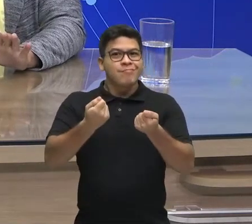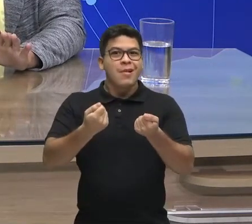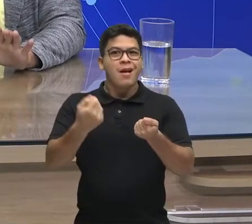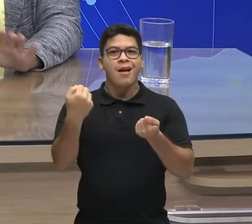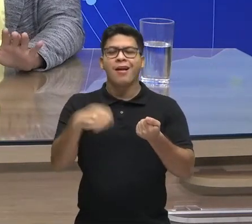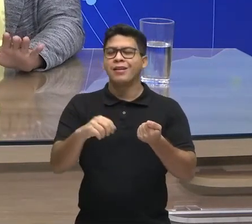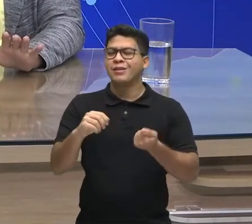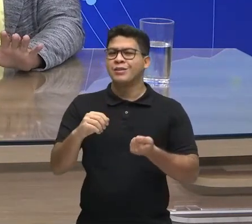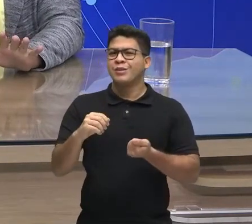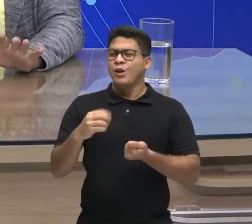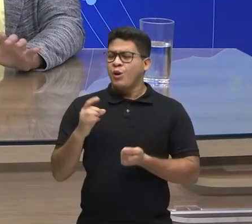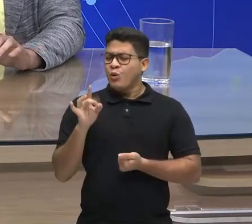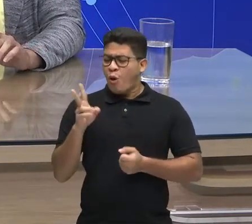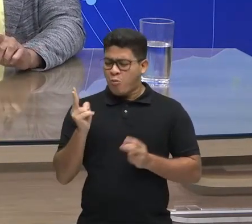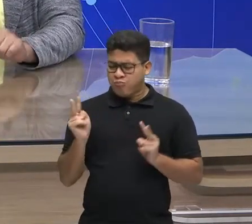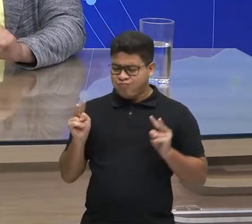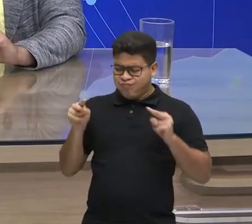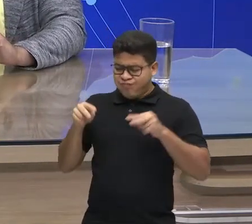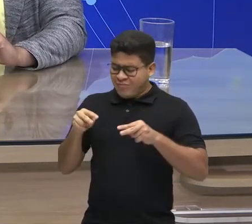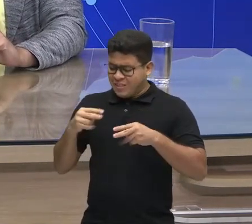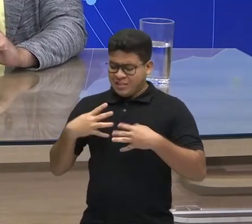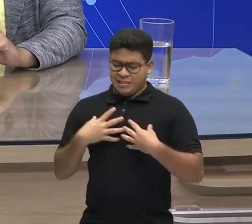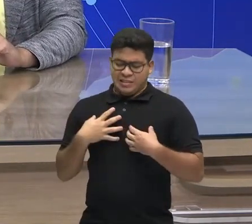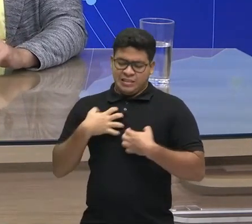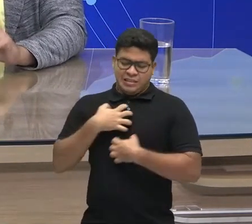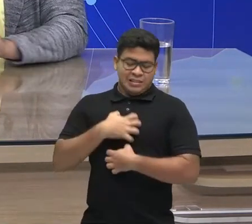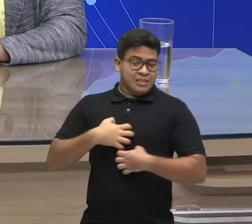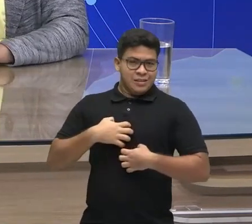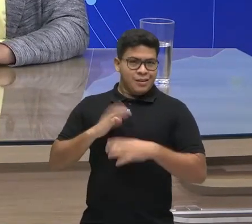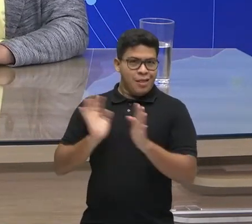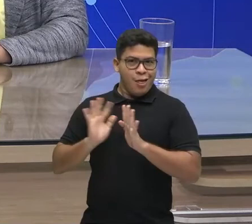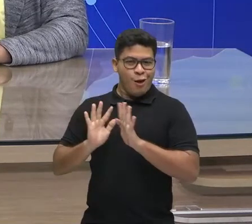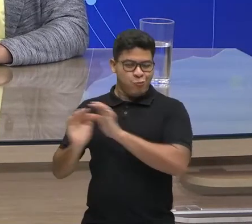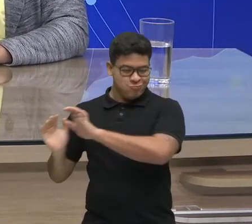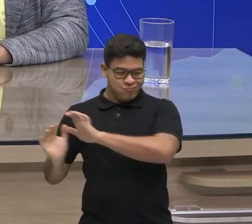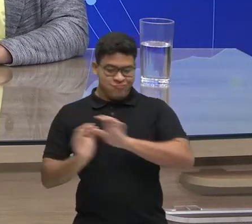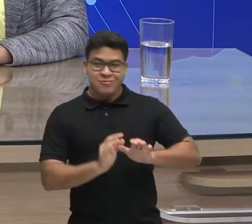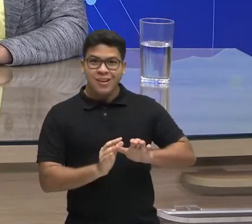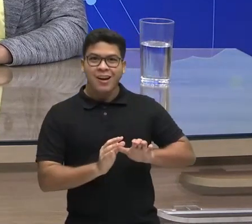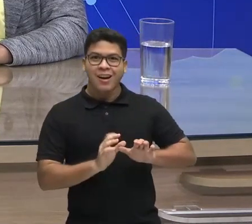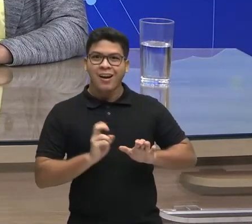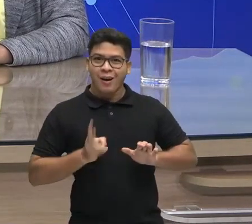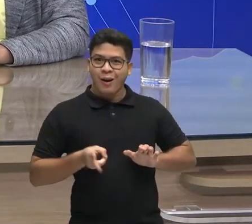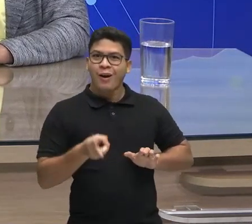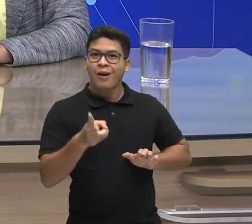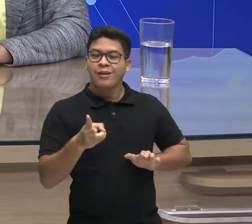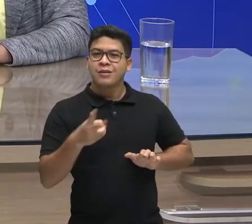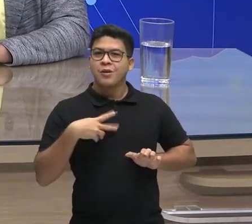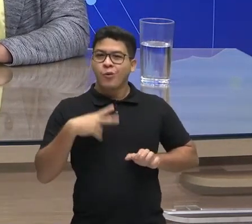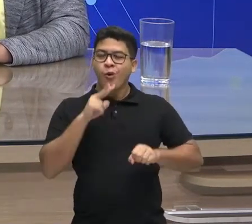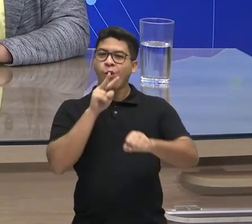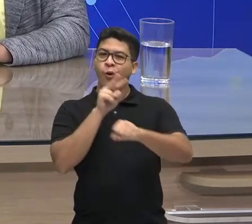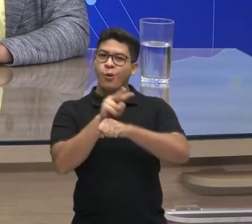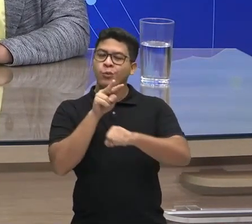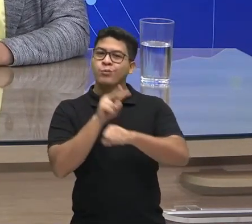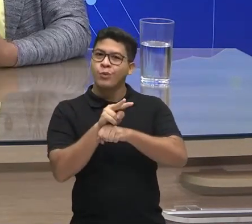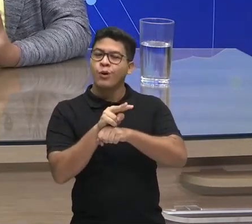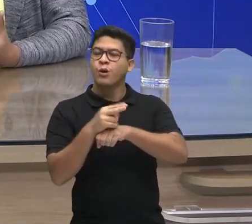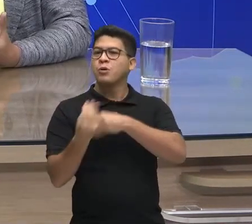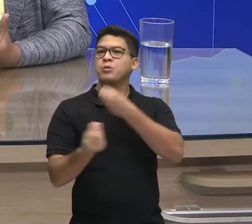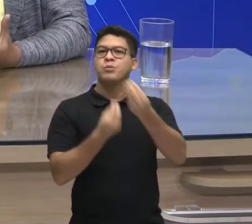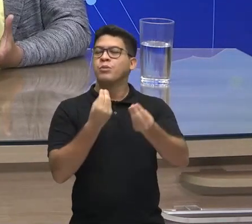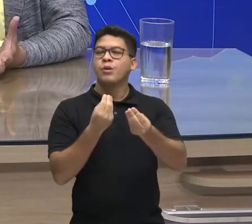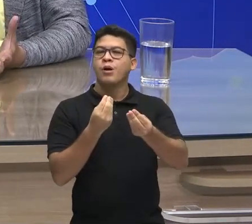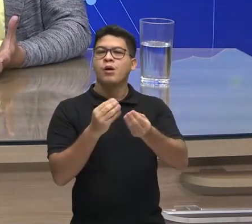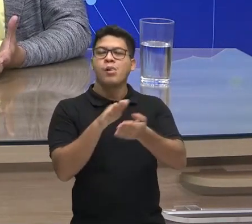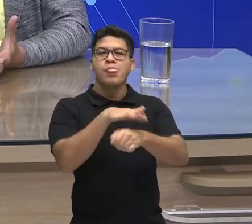vale a pena a gente se prender no sofrimento. Então, se eu estou nele, busca ajuda, dá oportunidade a alguém de te ajudar. Não deixe com